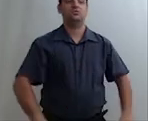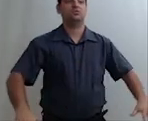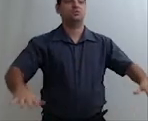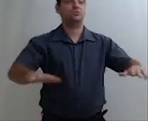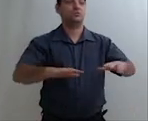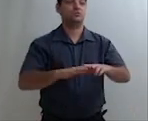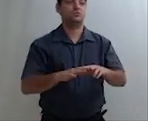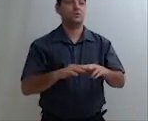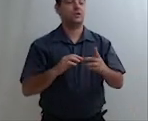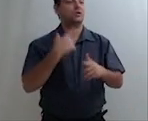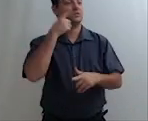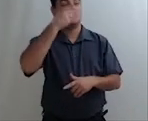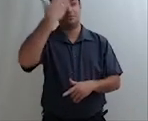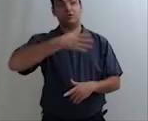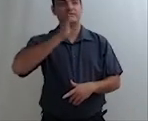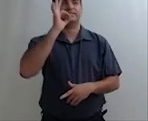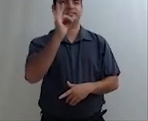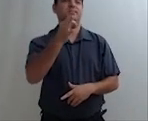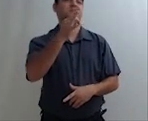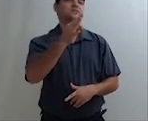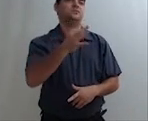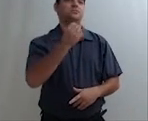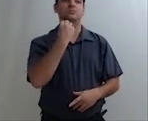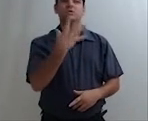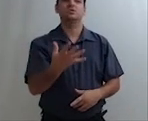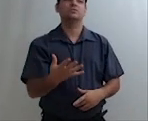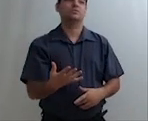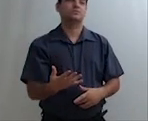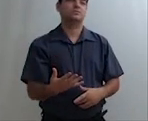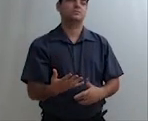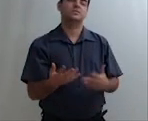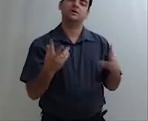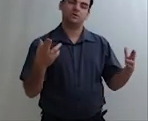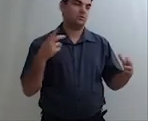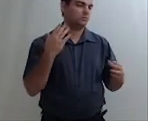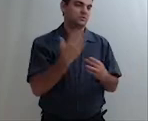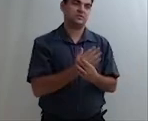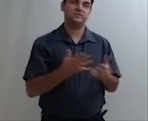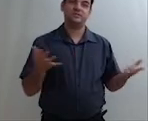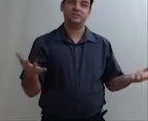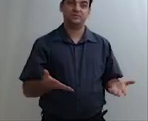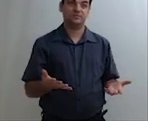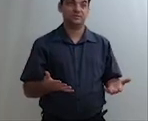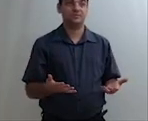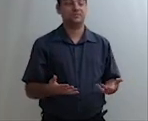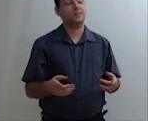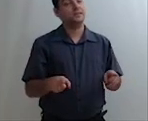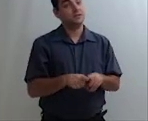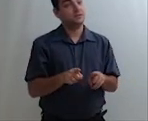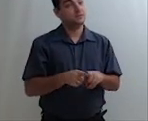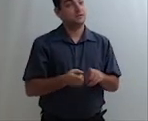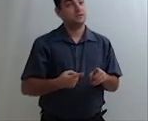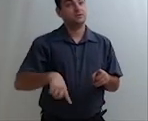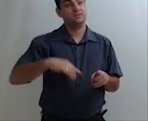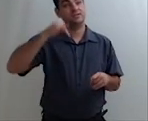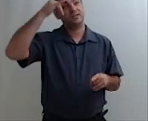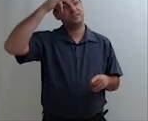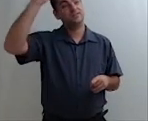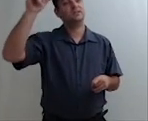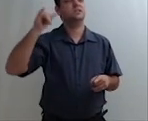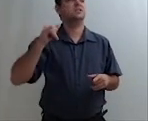probatória de fatos como os que são tratados nestes autos e para que evitemos eh instruções